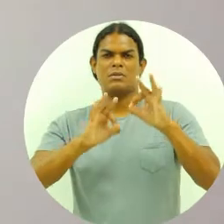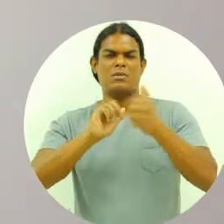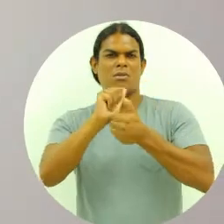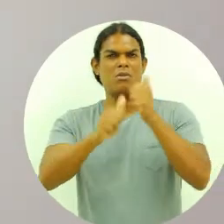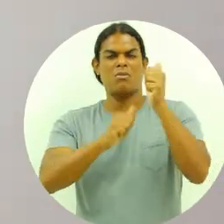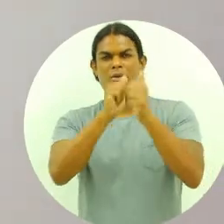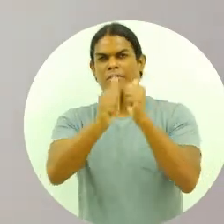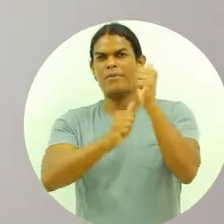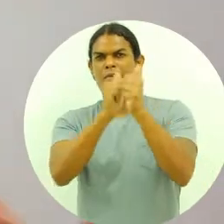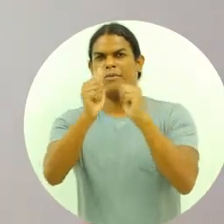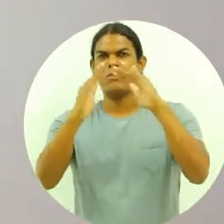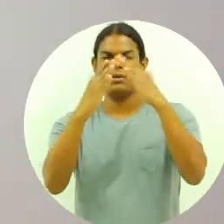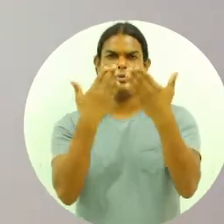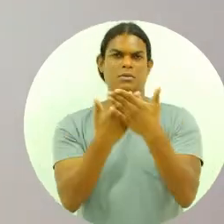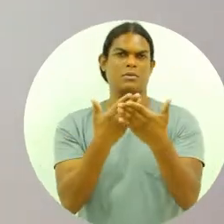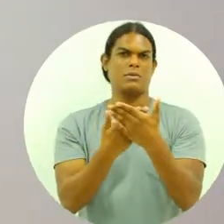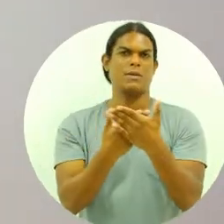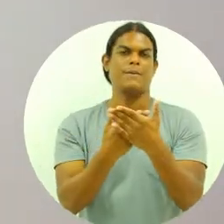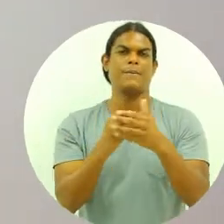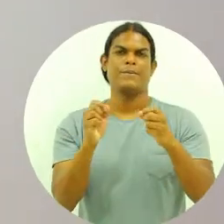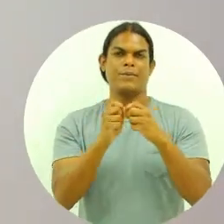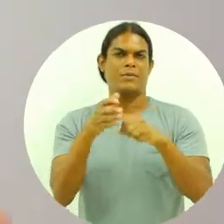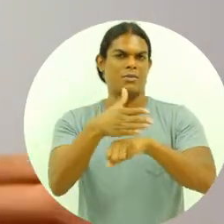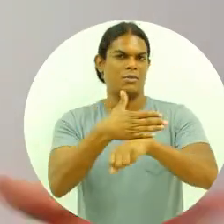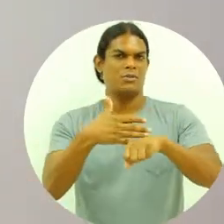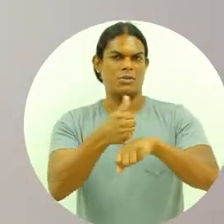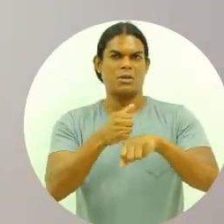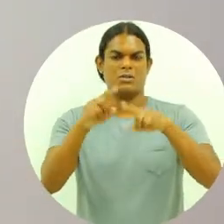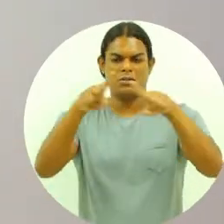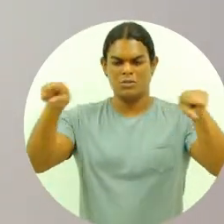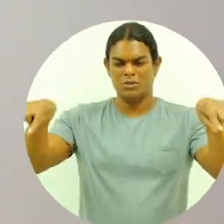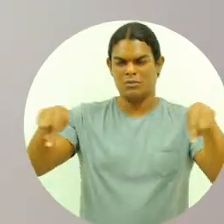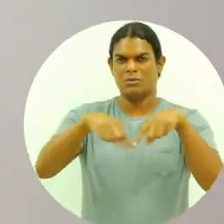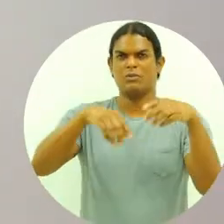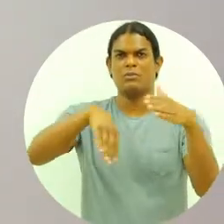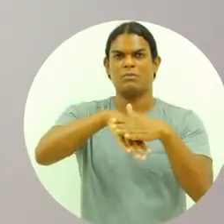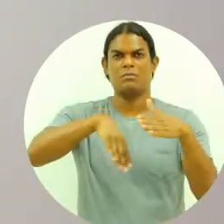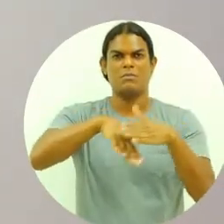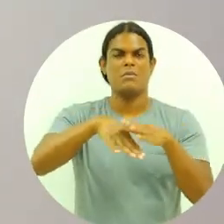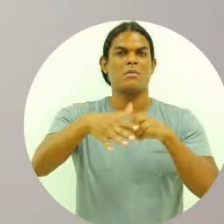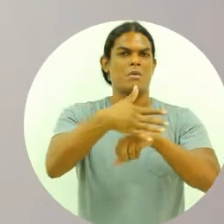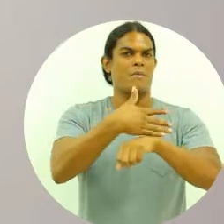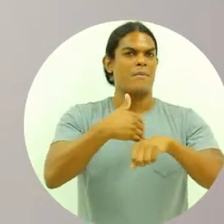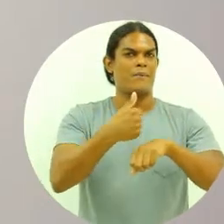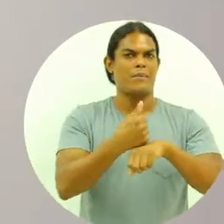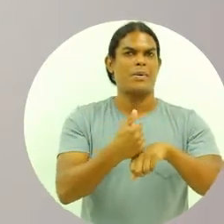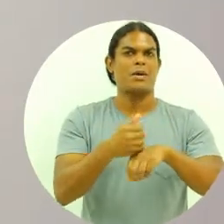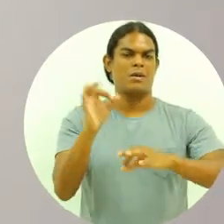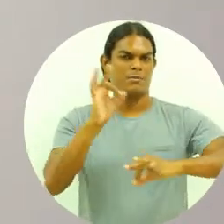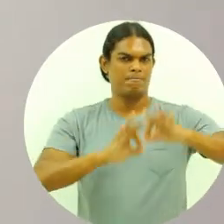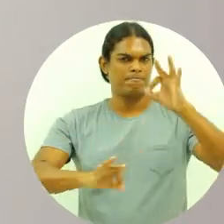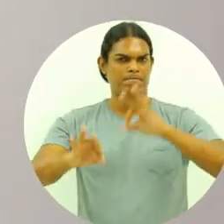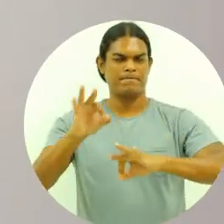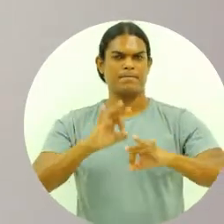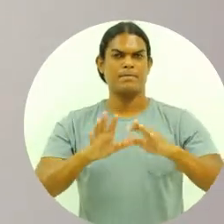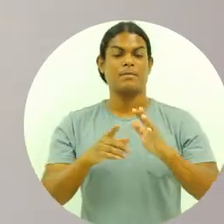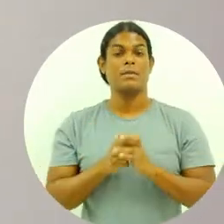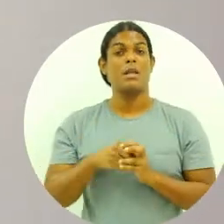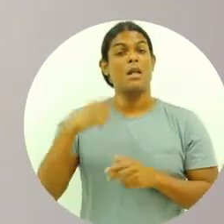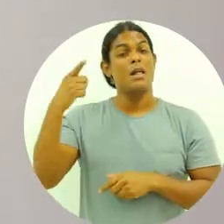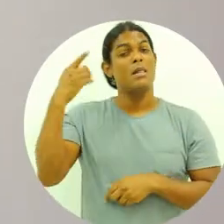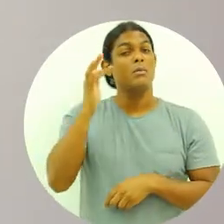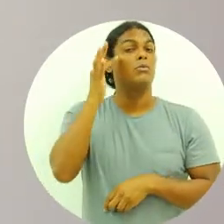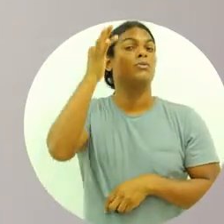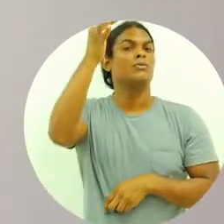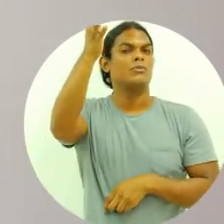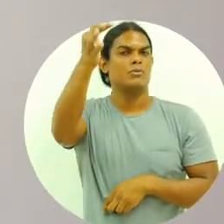de inverno dentro do pátio da escola e faz uma quadra belíssima com um parquinho, enfim. Mais